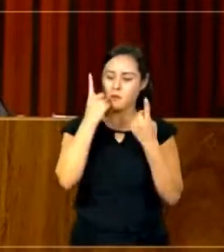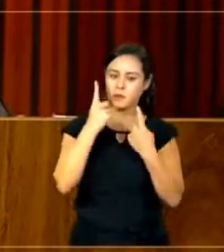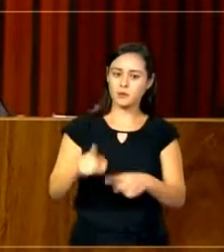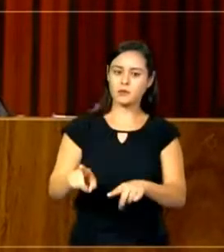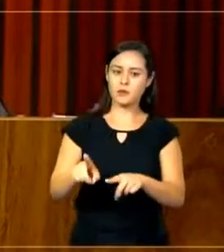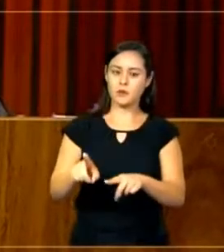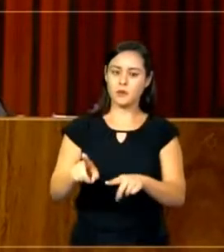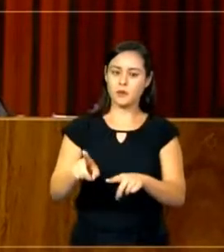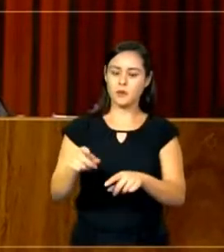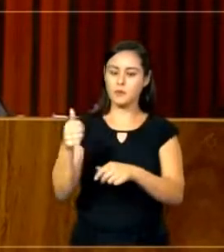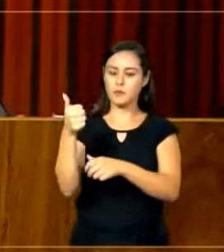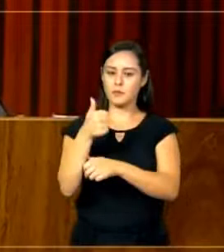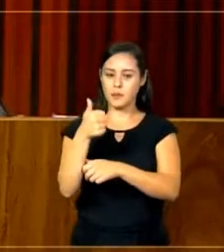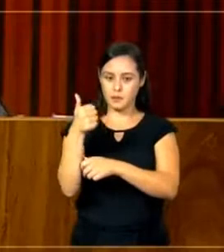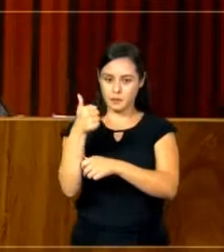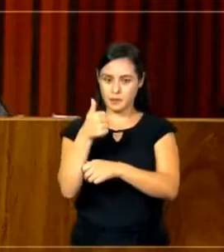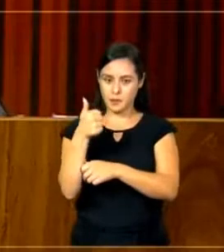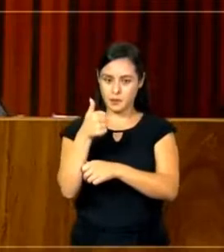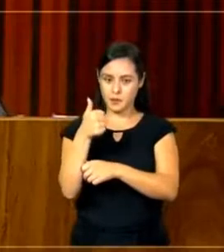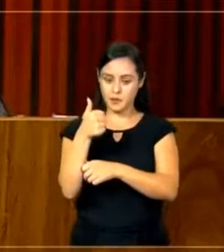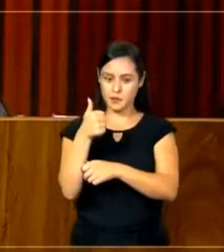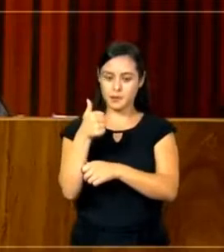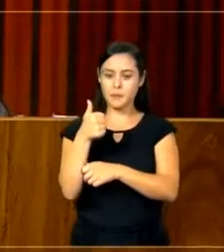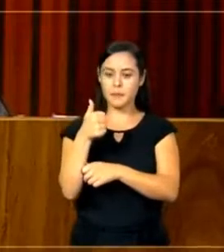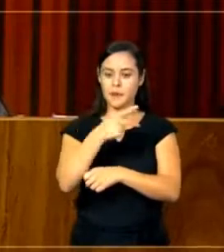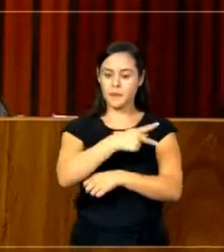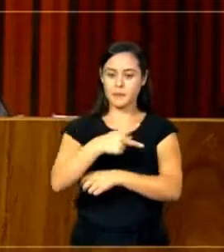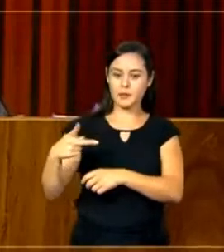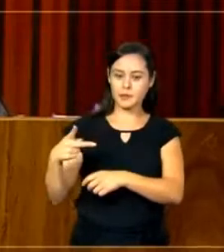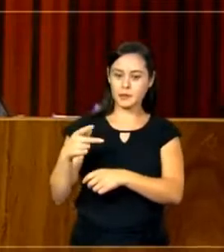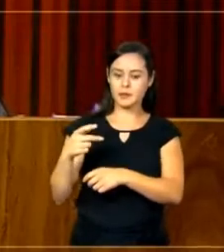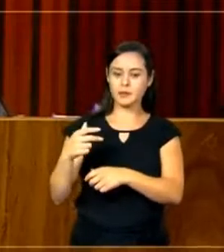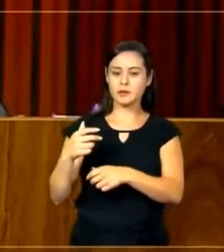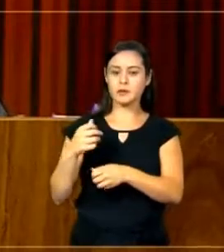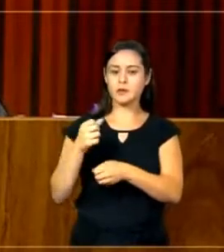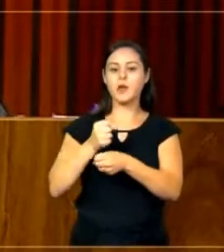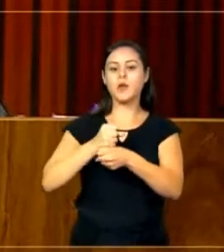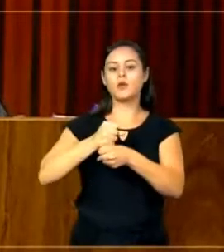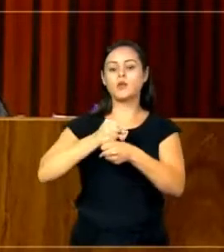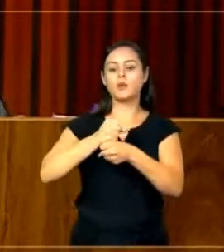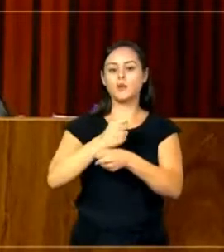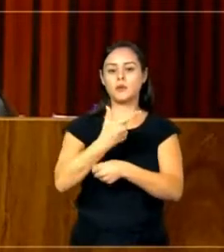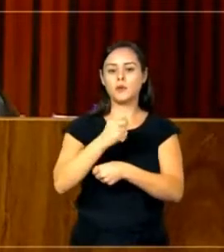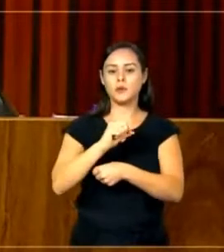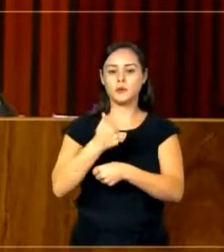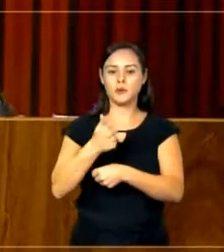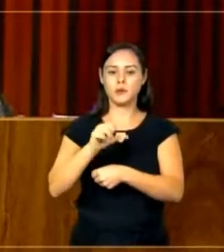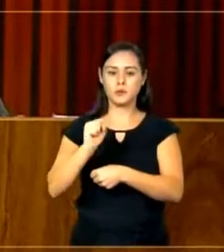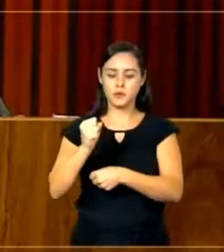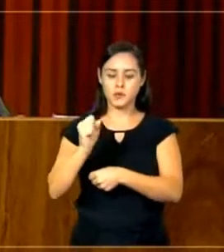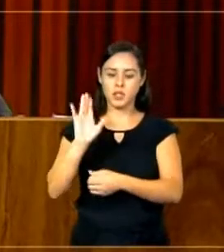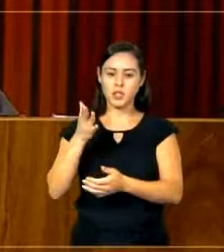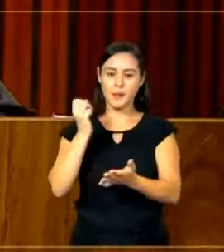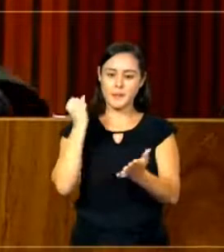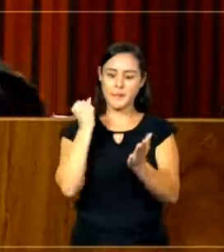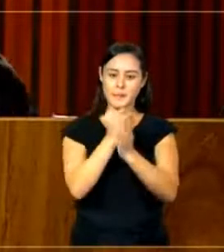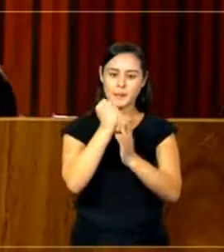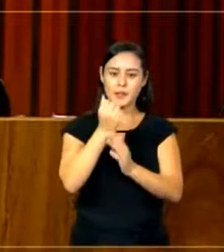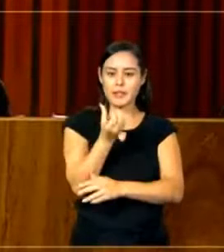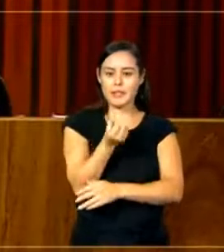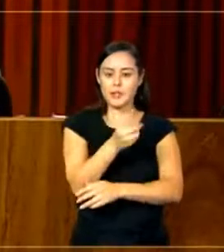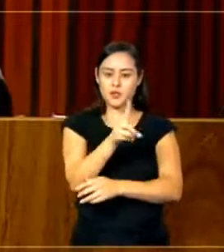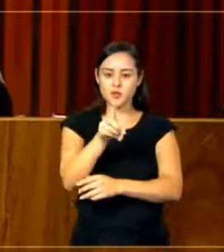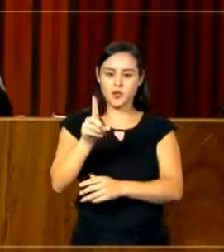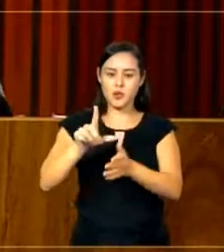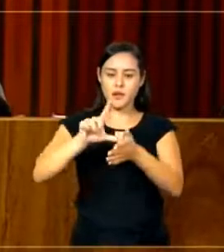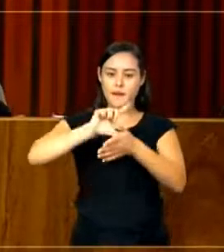pelo primeiro representado em 2018, cuja estreia se encontra marcada para 6 dias antes da eleição.